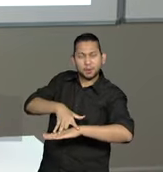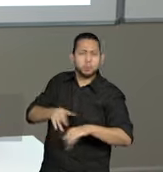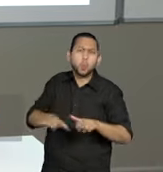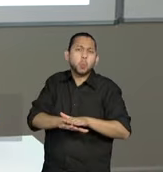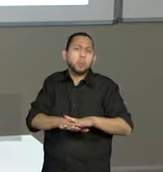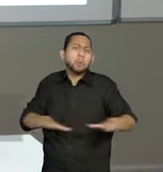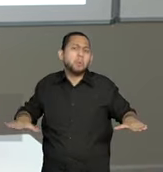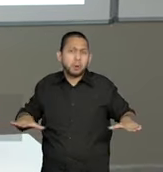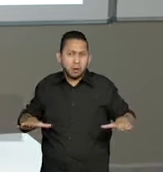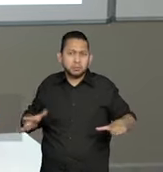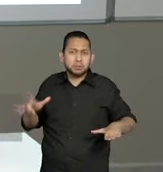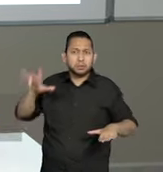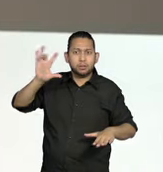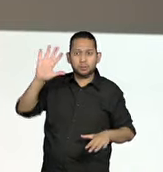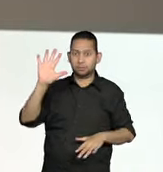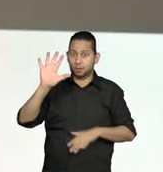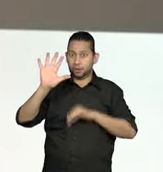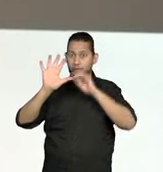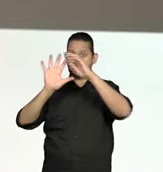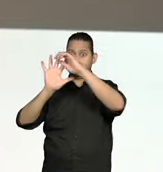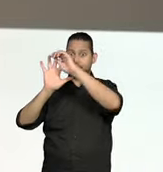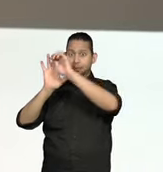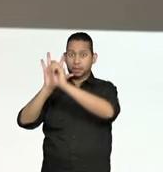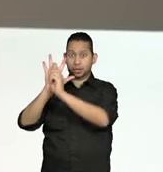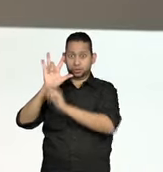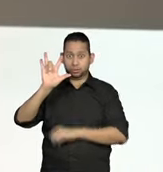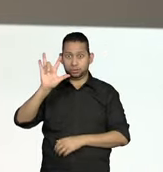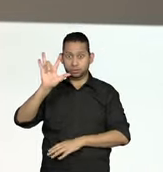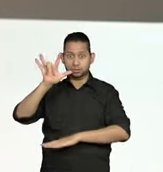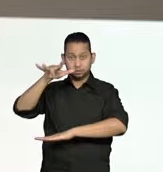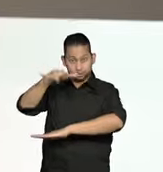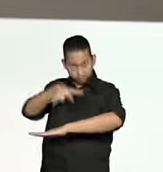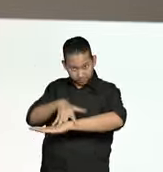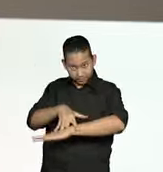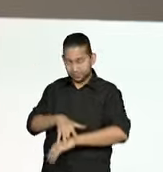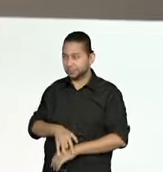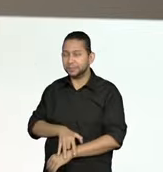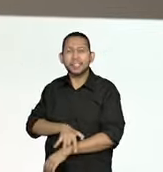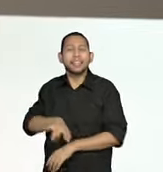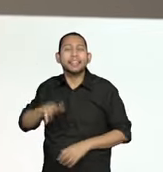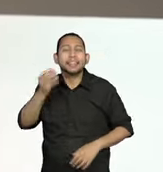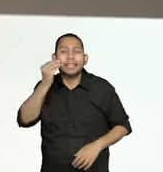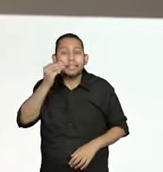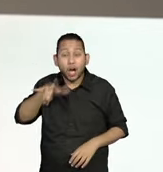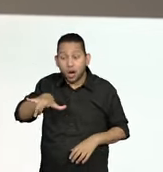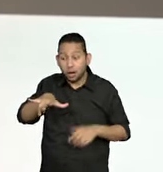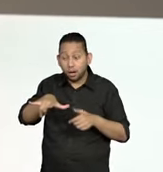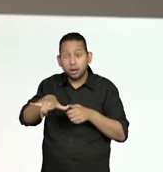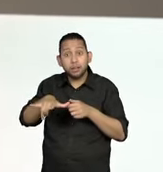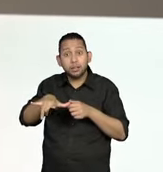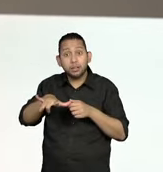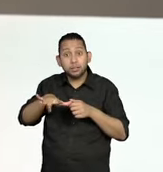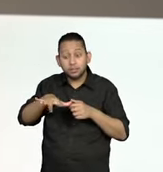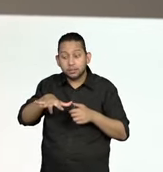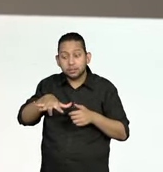o que você tiver aí perto. Agora nós vamos tentar levantar alguns dedos, ó.